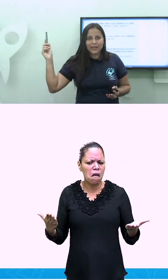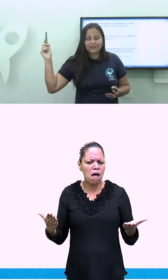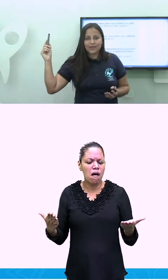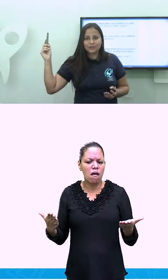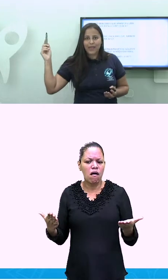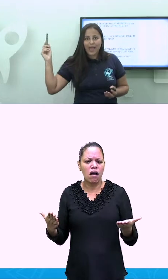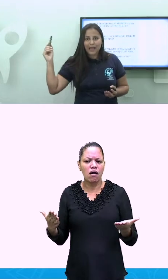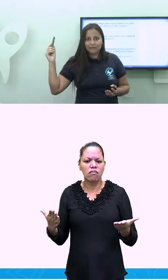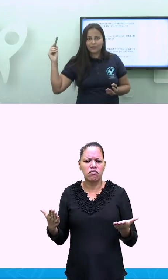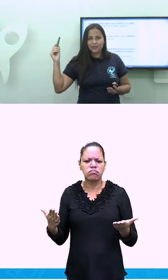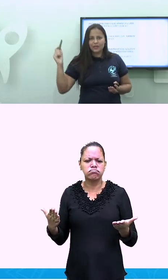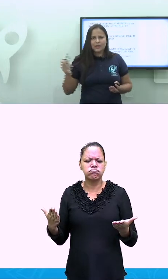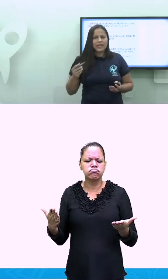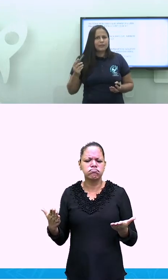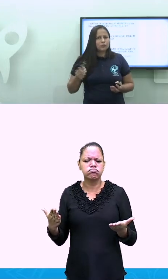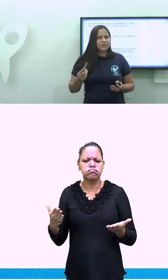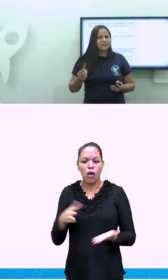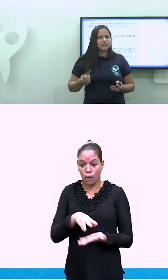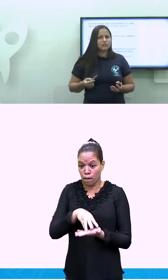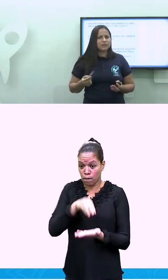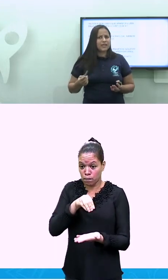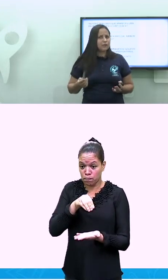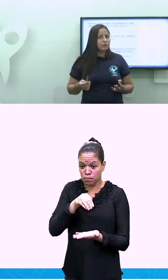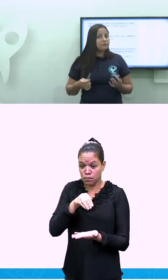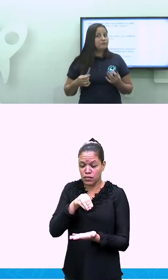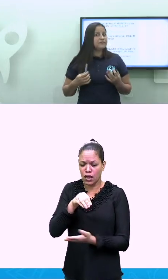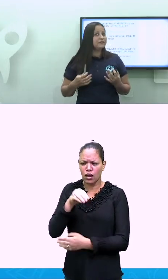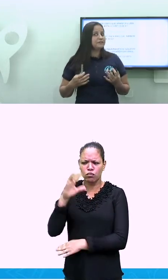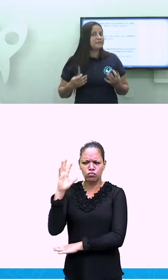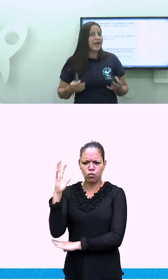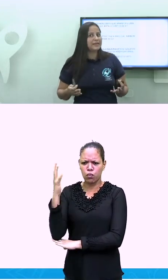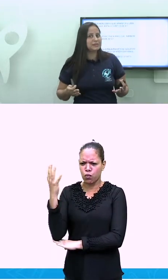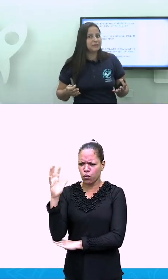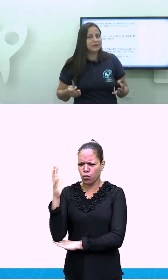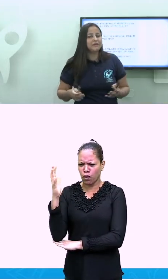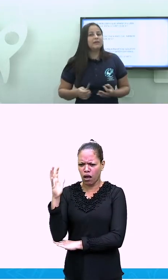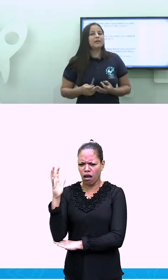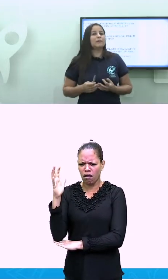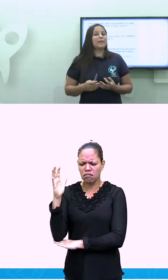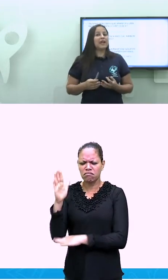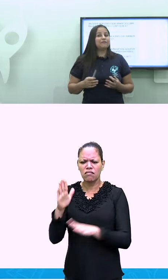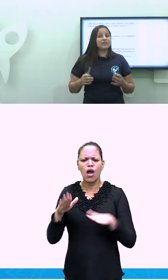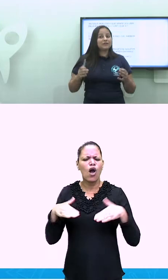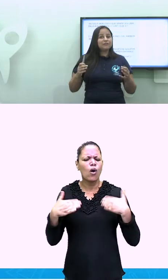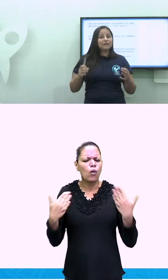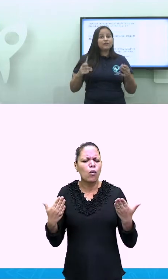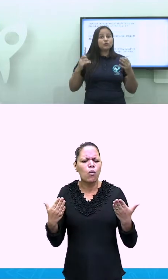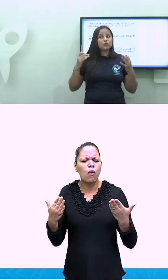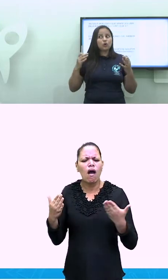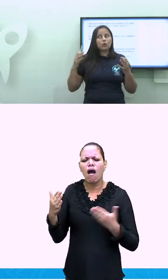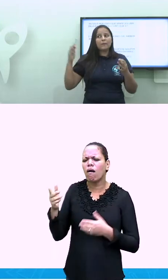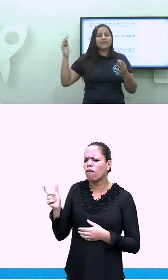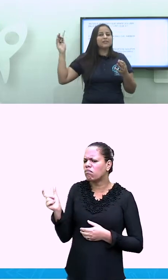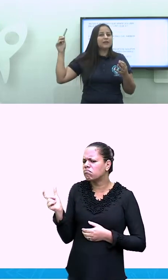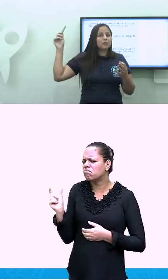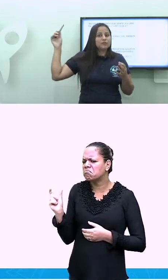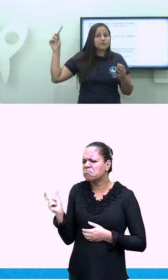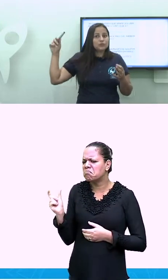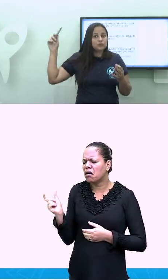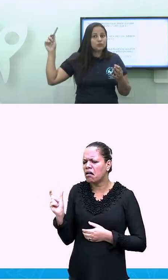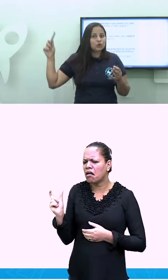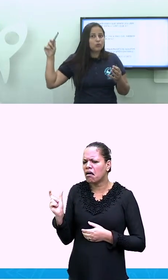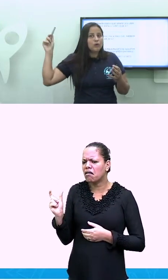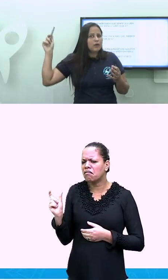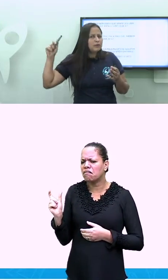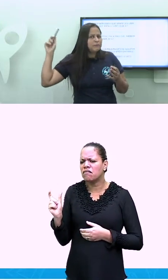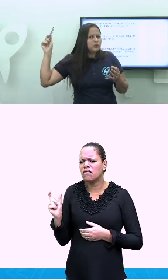galho batendo na árvore, que a Duda estava achando que era um fantasma. É uma palavrinha que faz o som parecer como se fosse